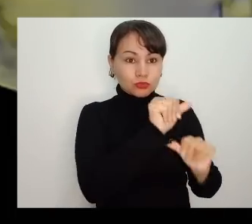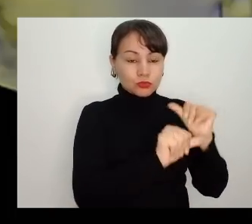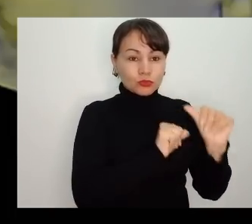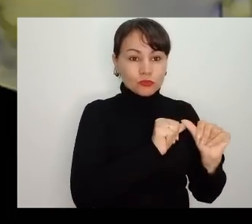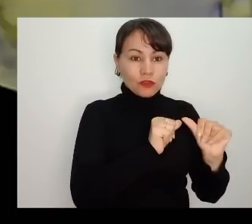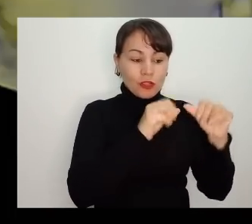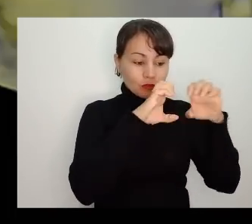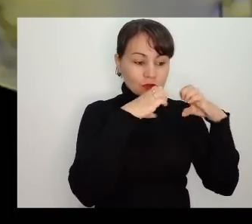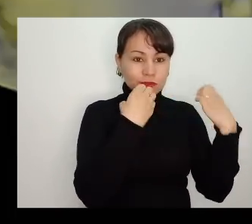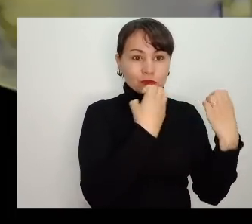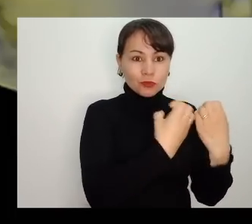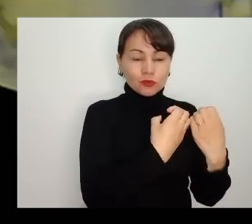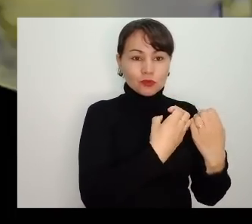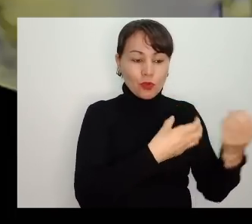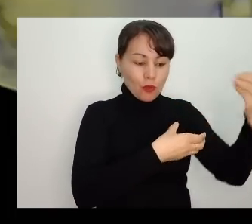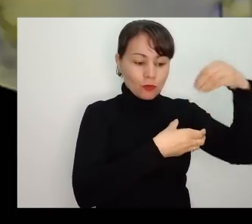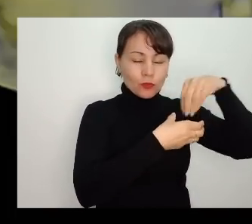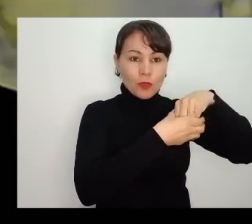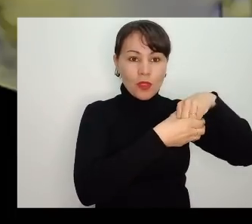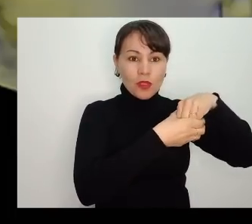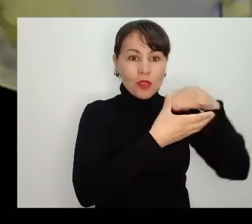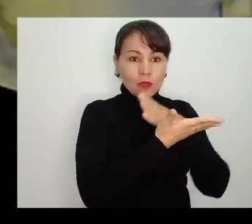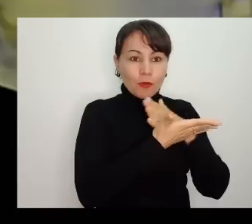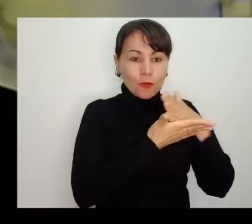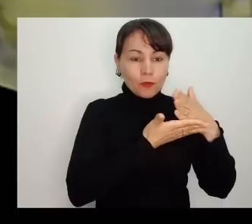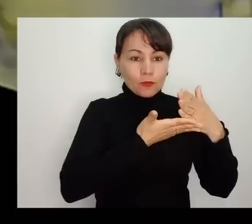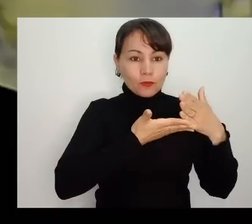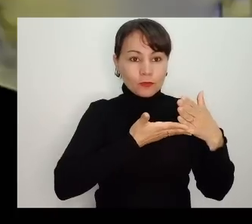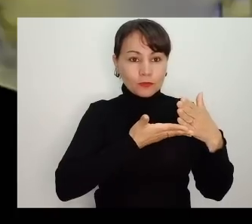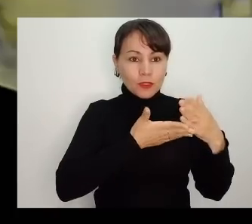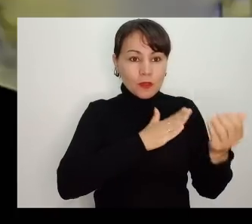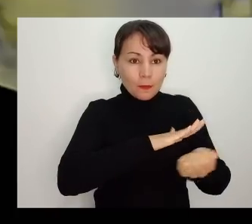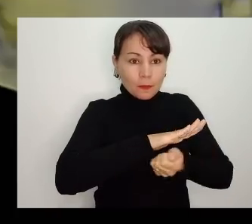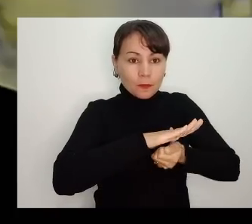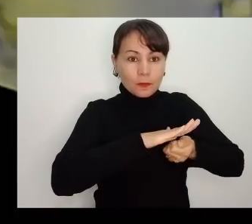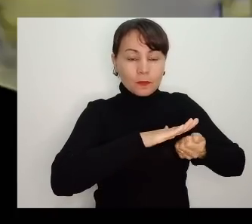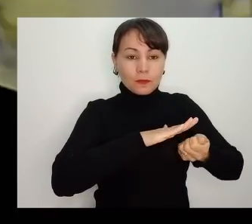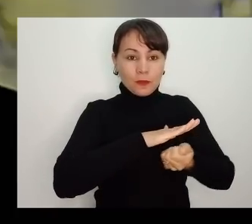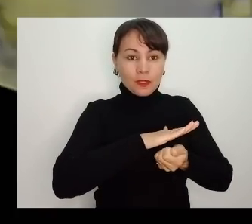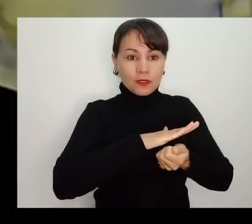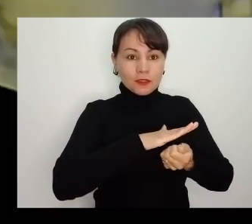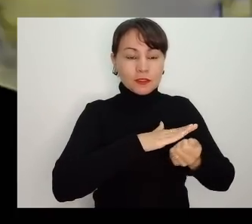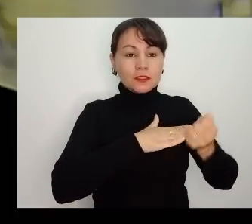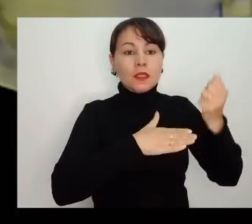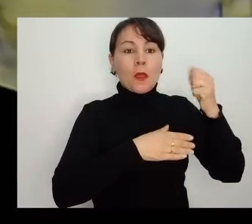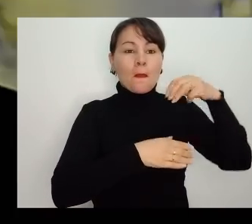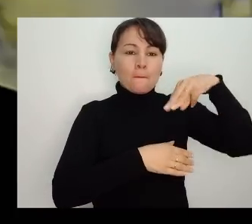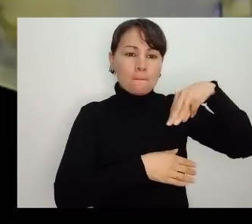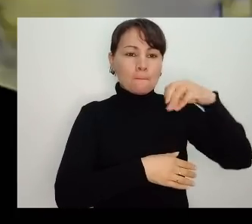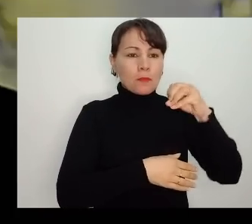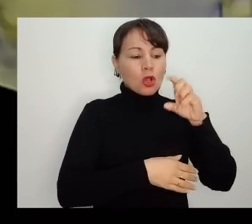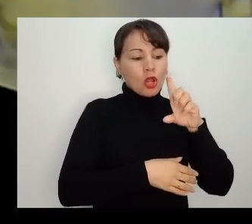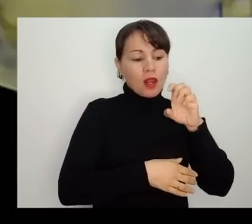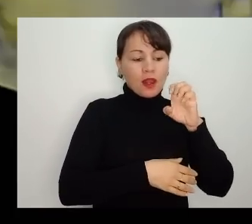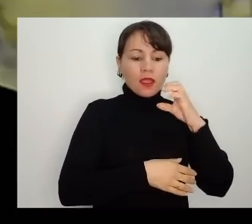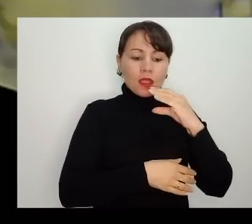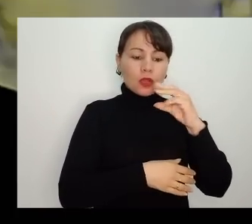ele modificar as suas estruturas internas, ele inicia pela base